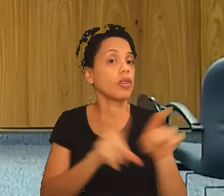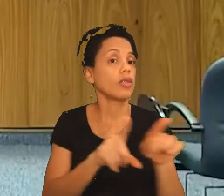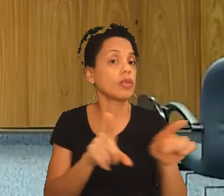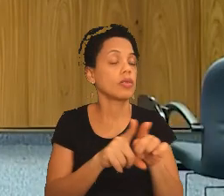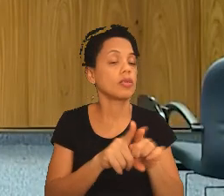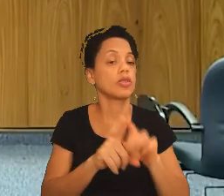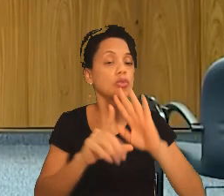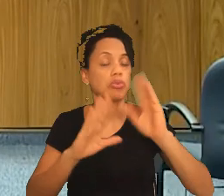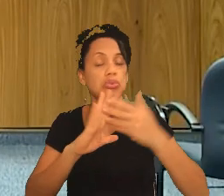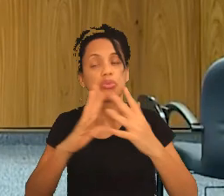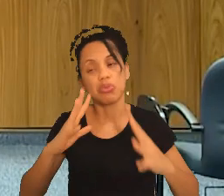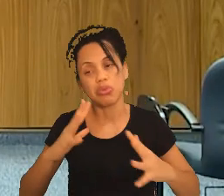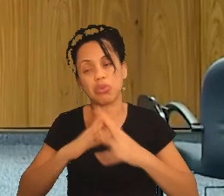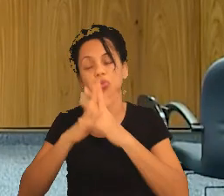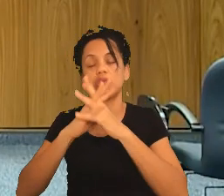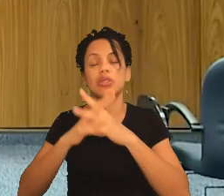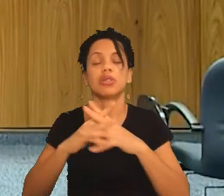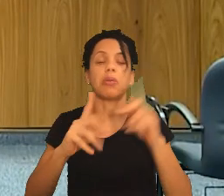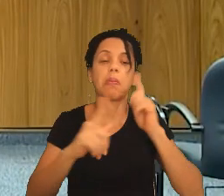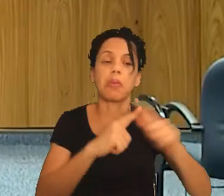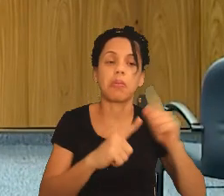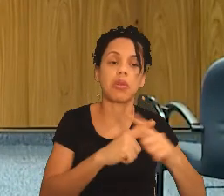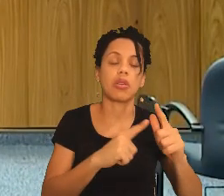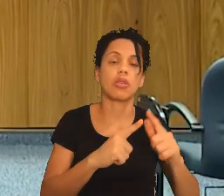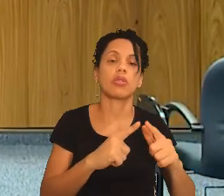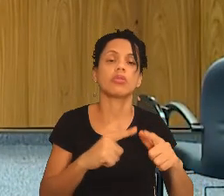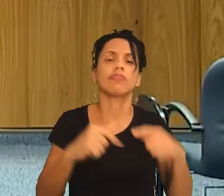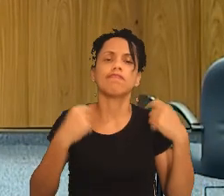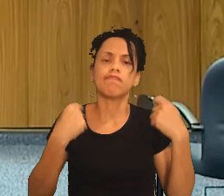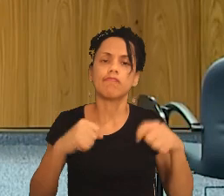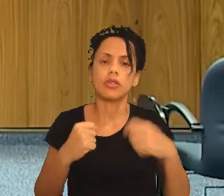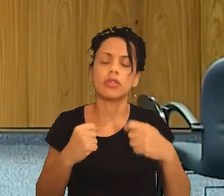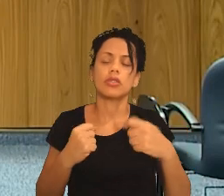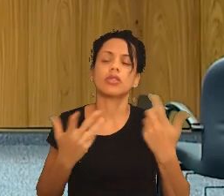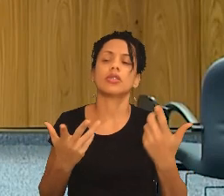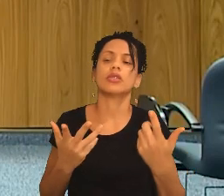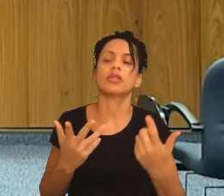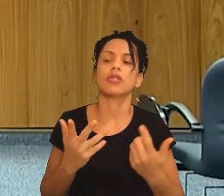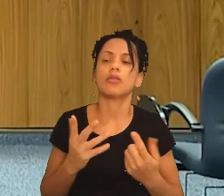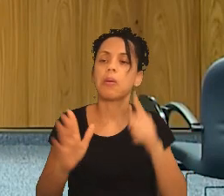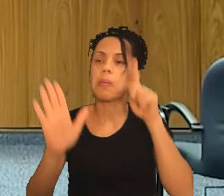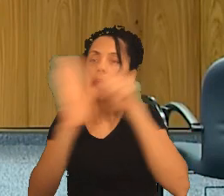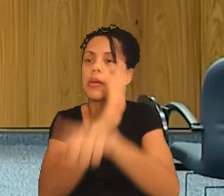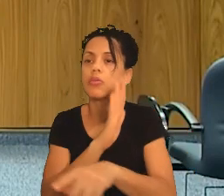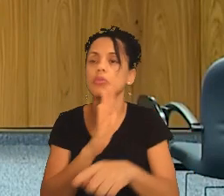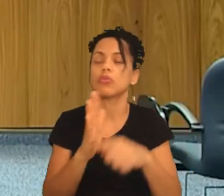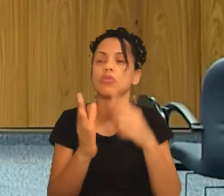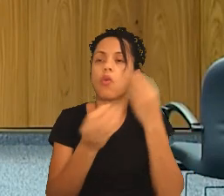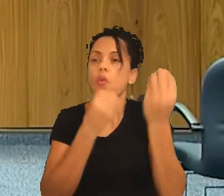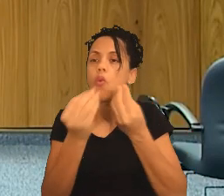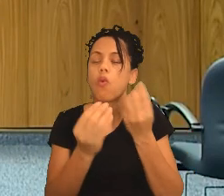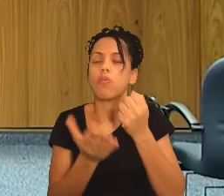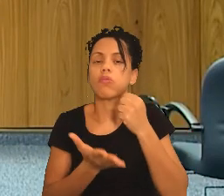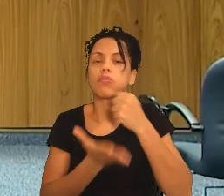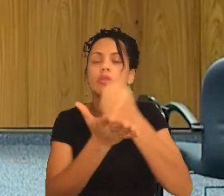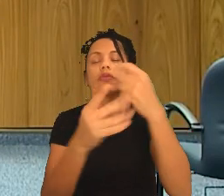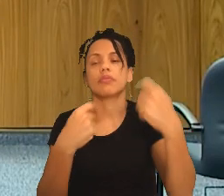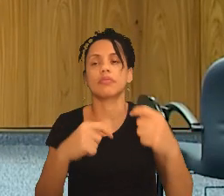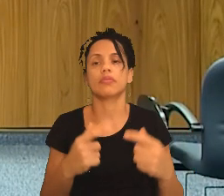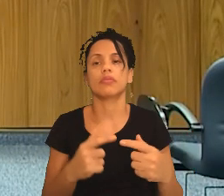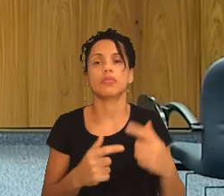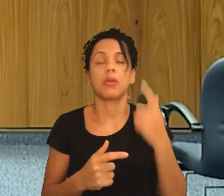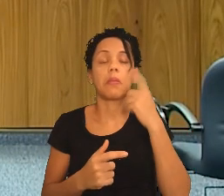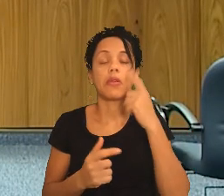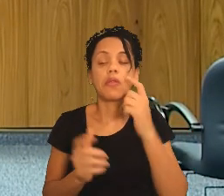jurídicos internalizem, né, e promovam um diálogo com as diversas concepções indígenas existentes. Né, e